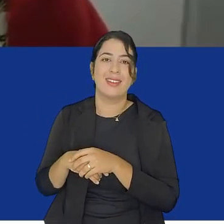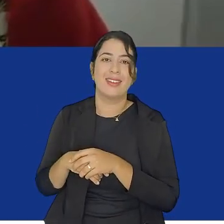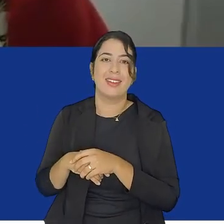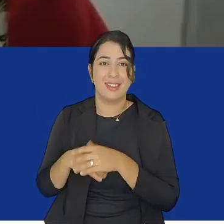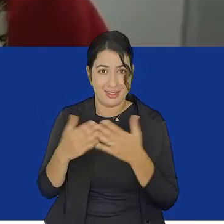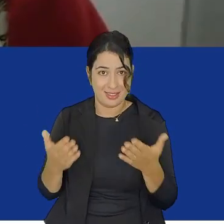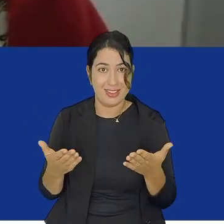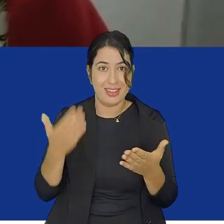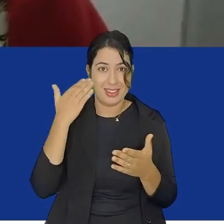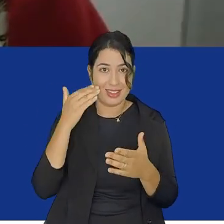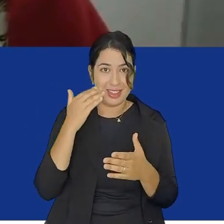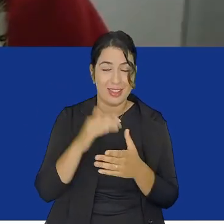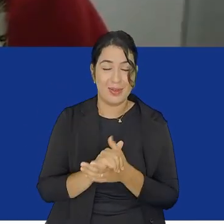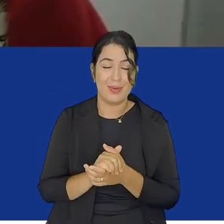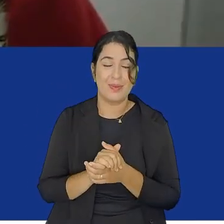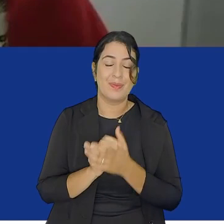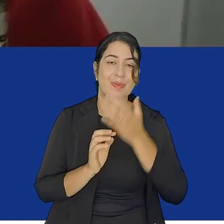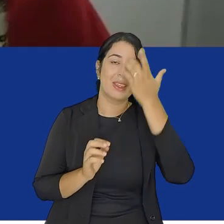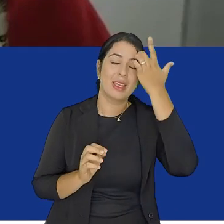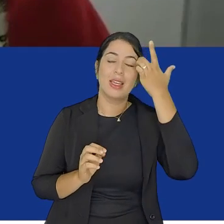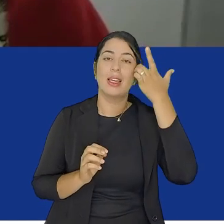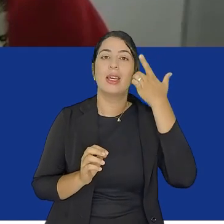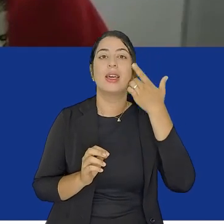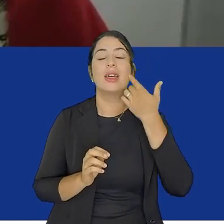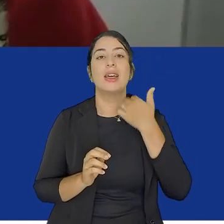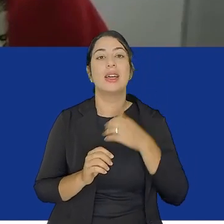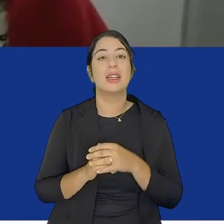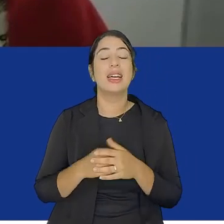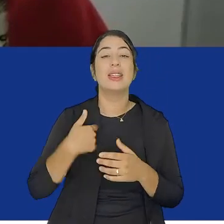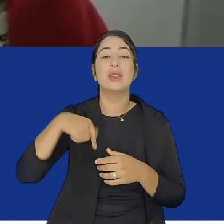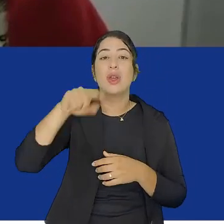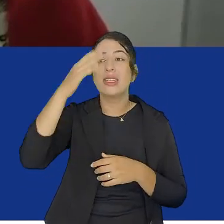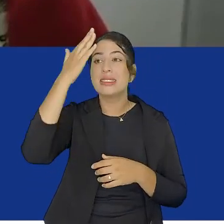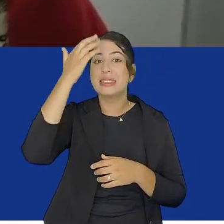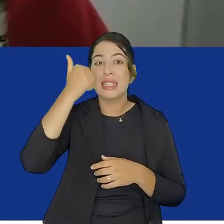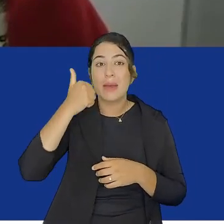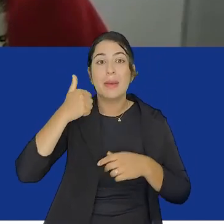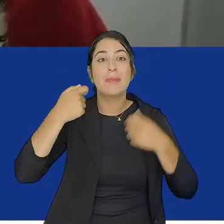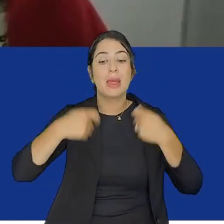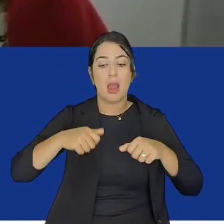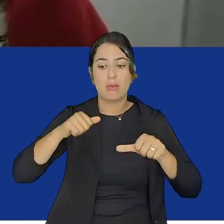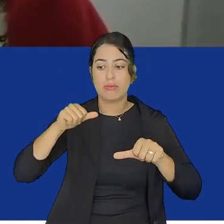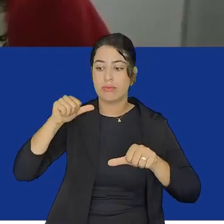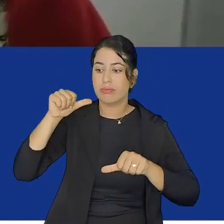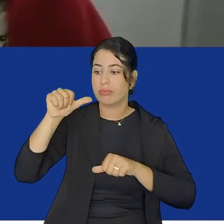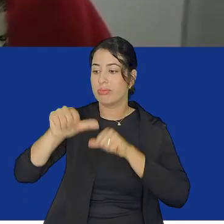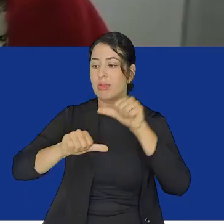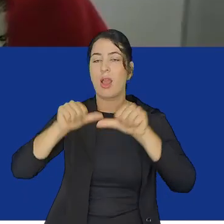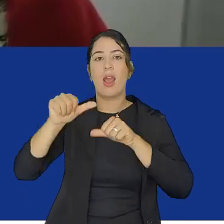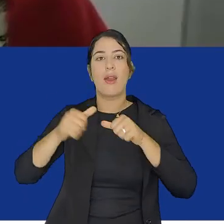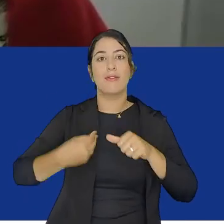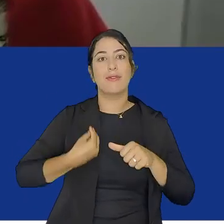50. Quantos lugares tem 3, 4, 5? Poxa, a gente está falando de uma transformação de vida. Se